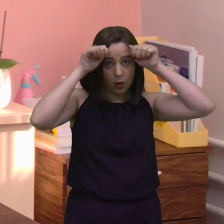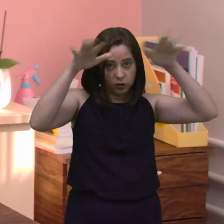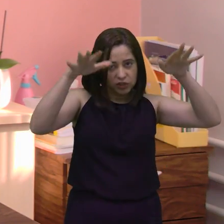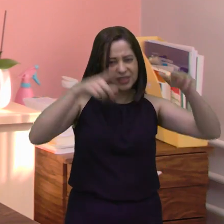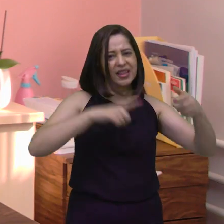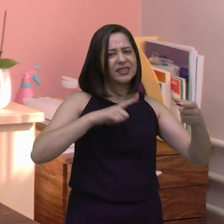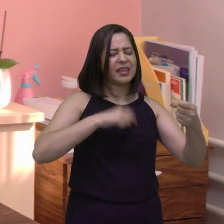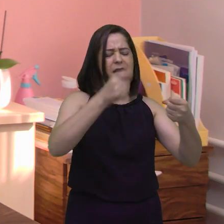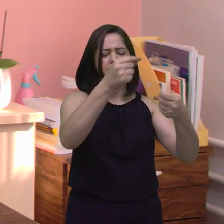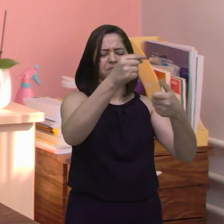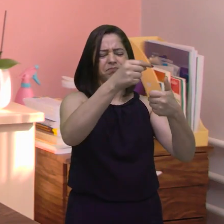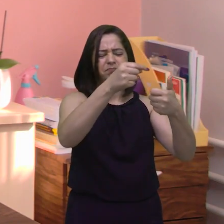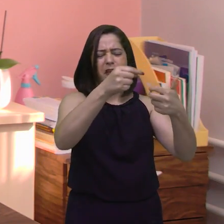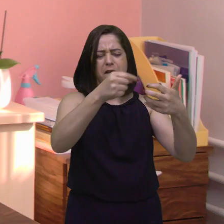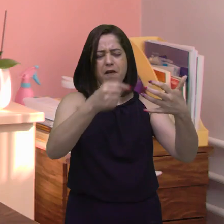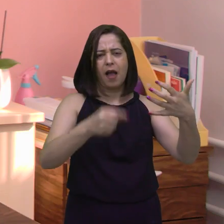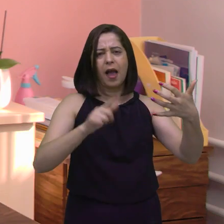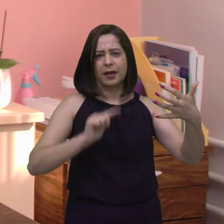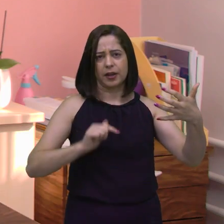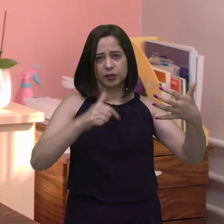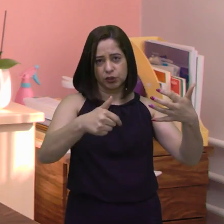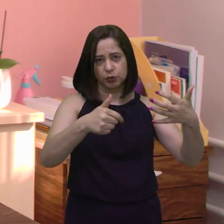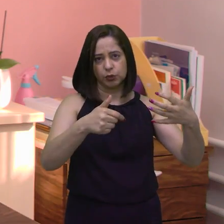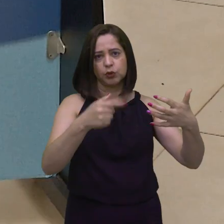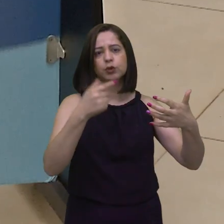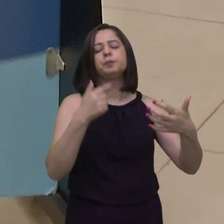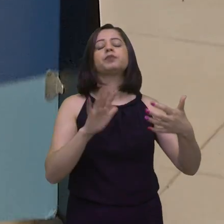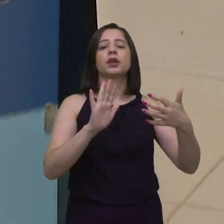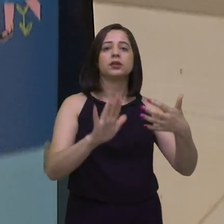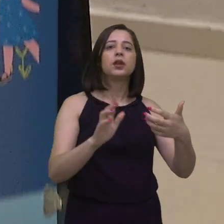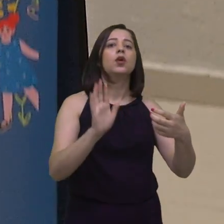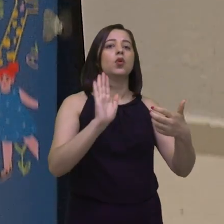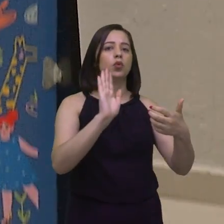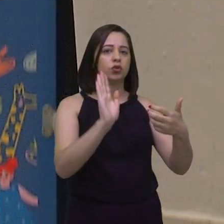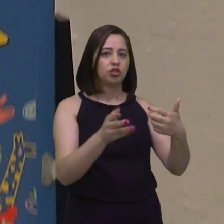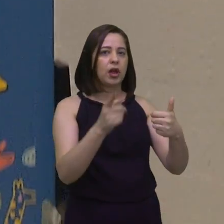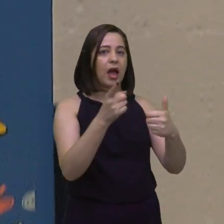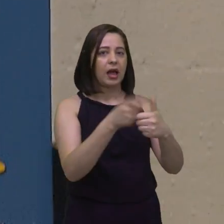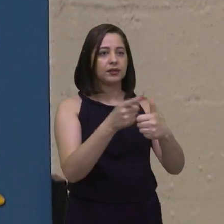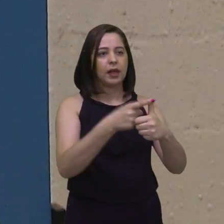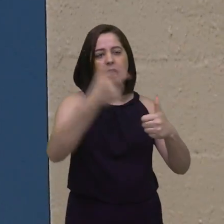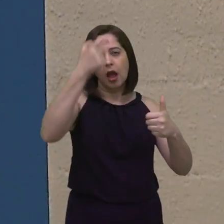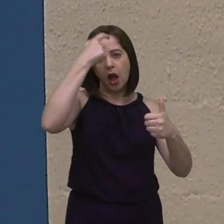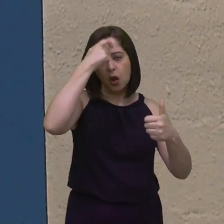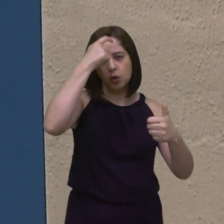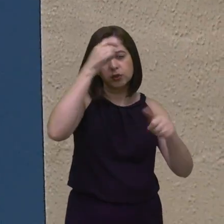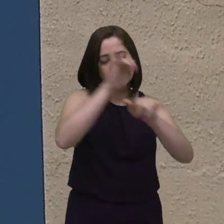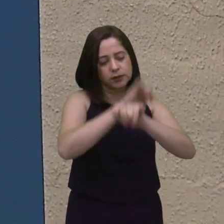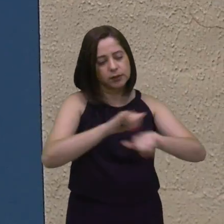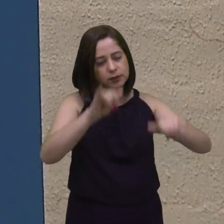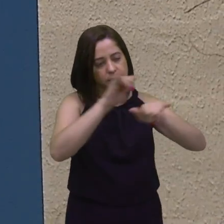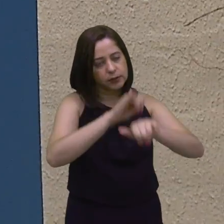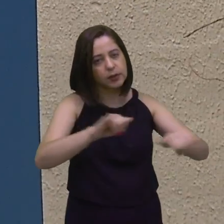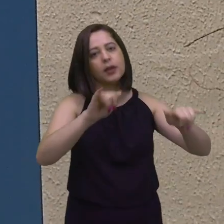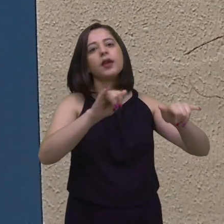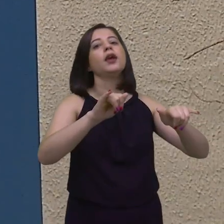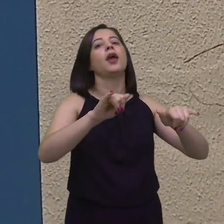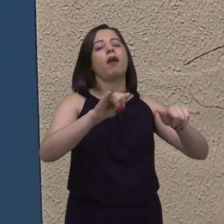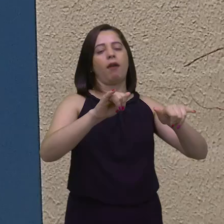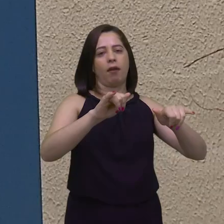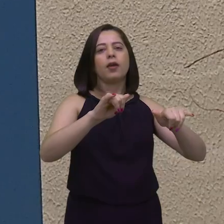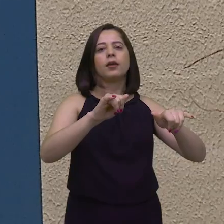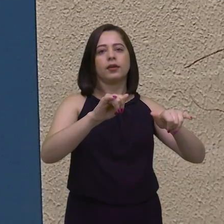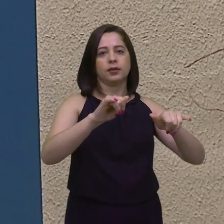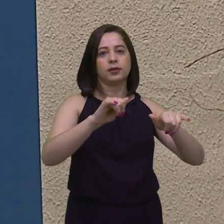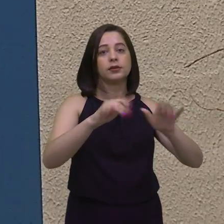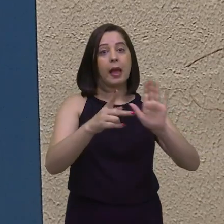autista, nós temos várias ações sendo realizadas. A gente vem trabalhando muito a questão da conscientização, da sensibilização